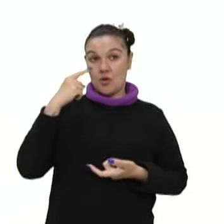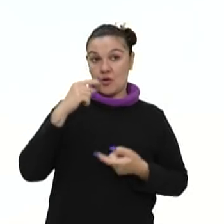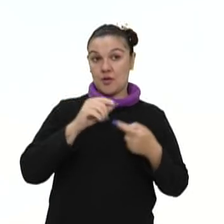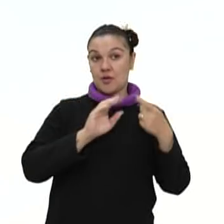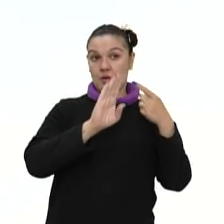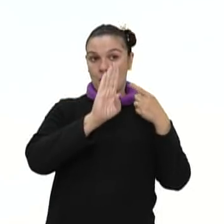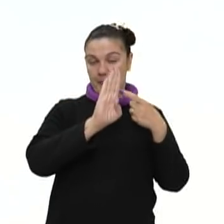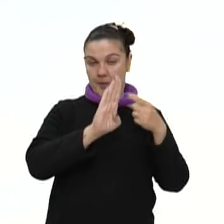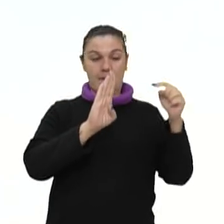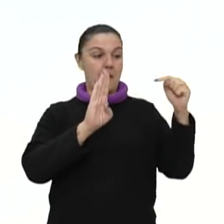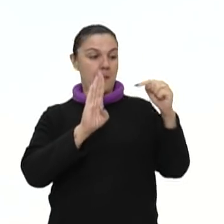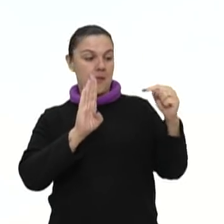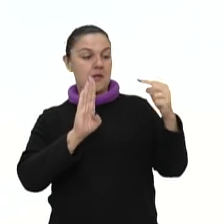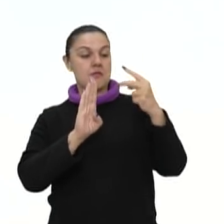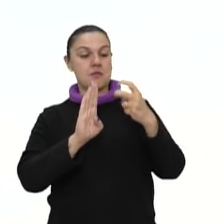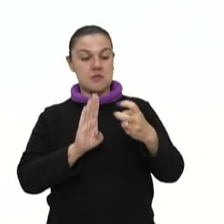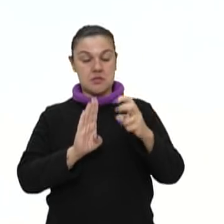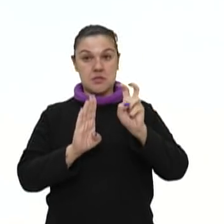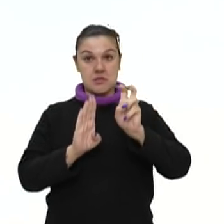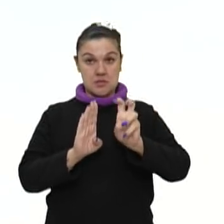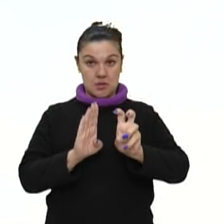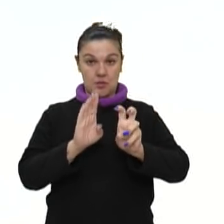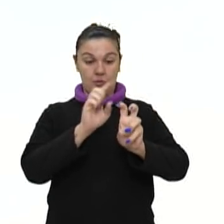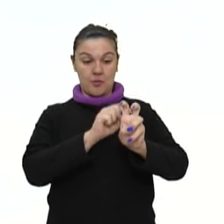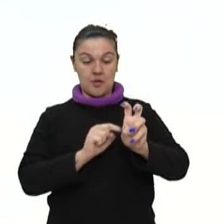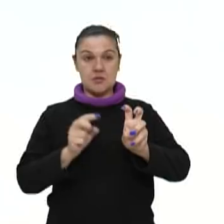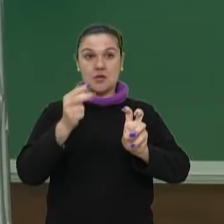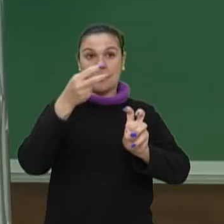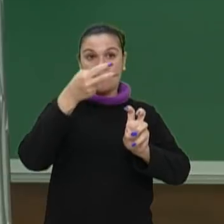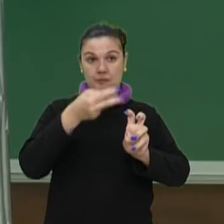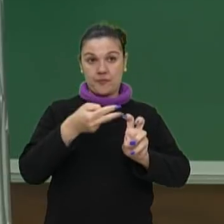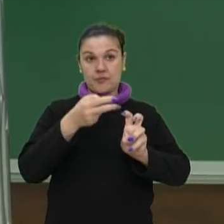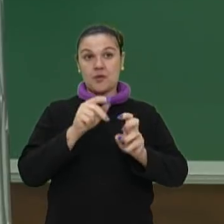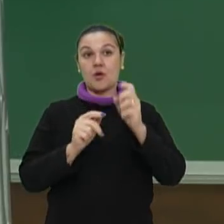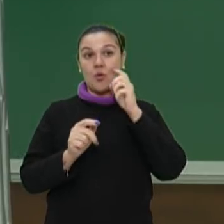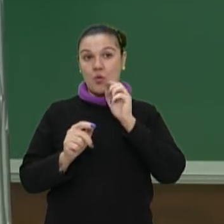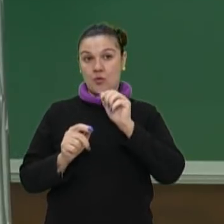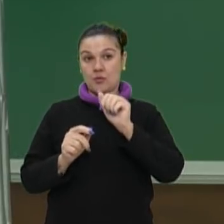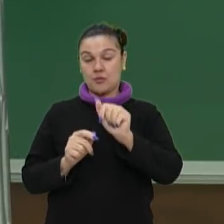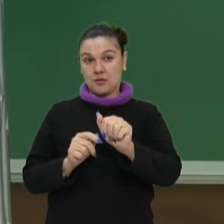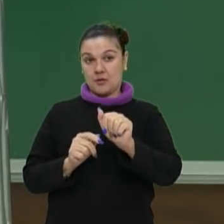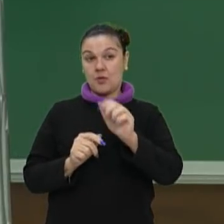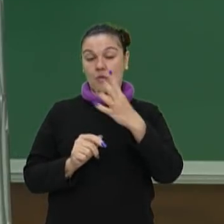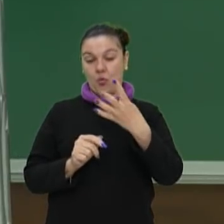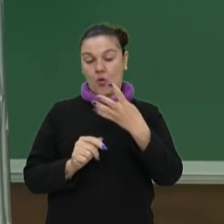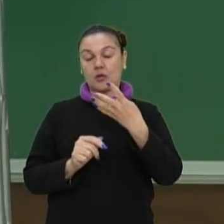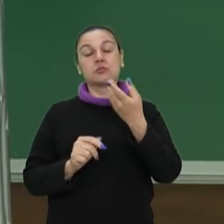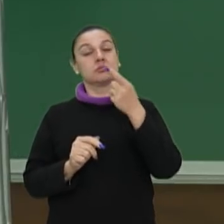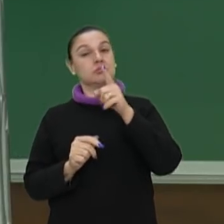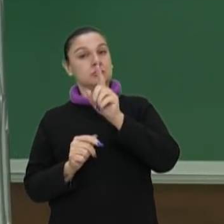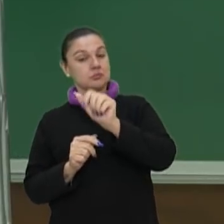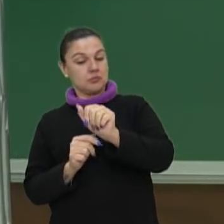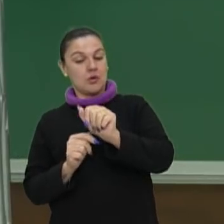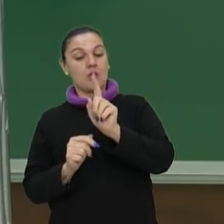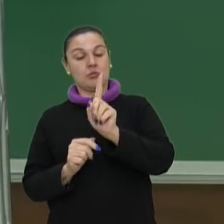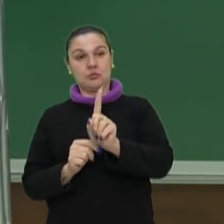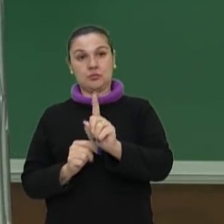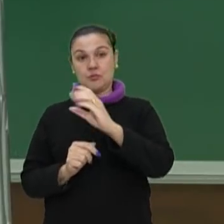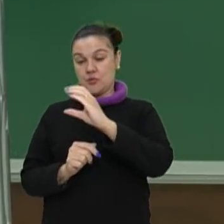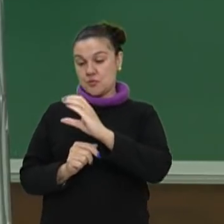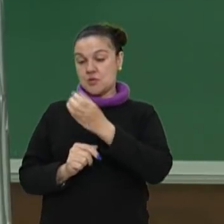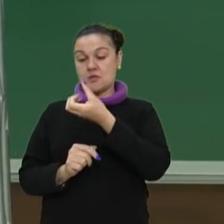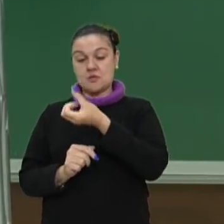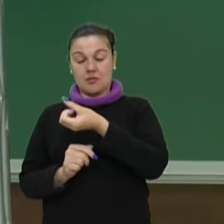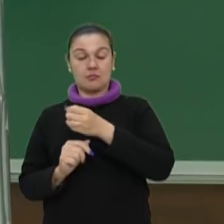vale menos 5, então eu coloquei menos 5. O 4A, no lugar do A, eu coloquei 1, porque o A vale 1. E no lugar do C,